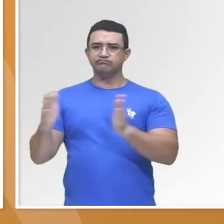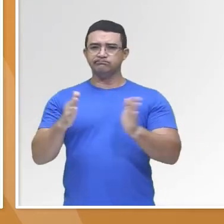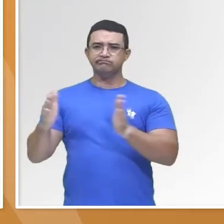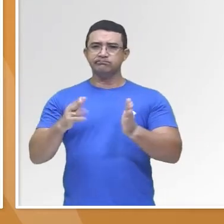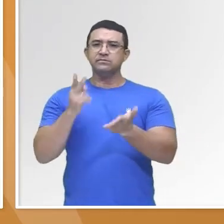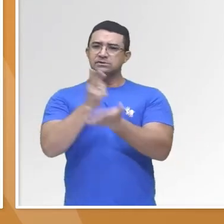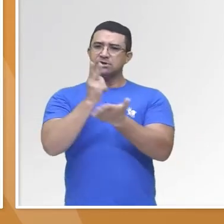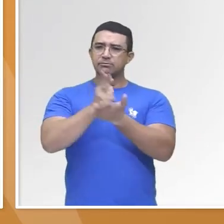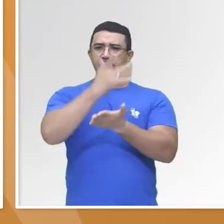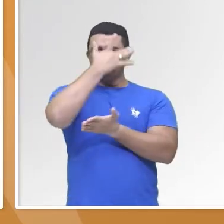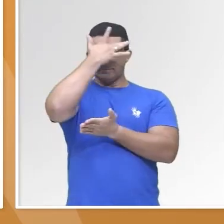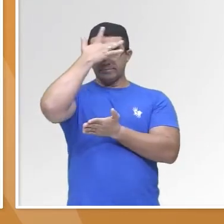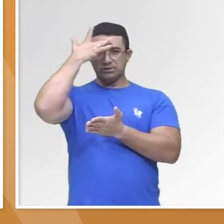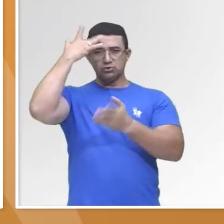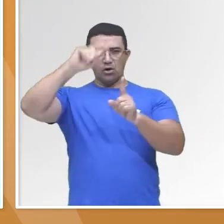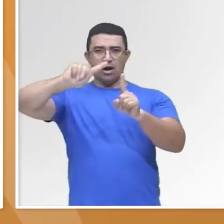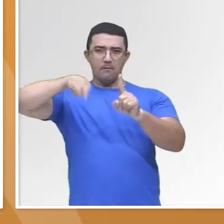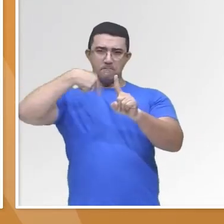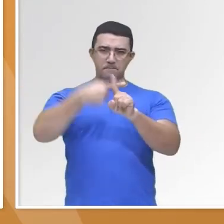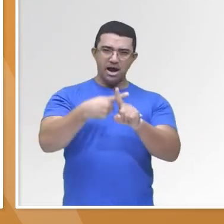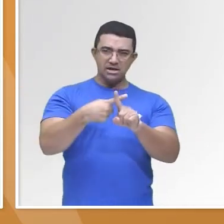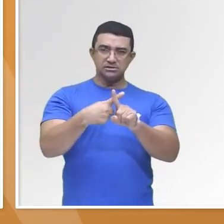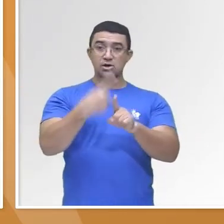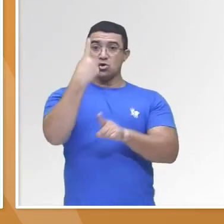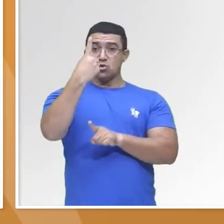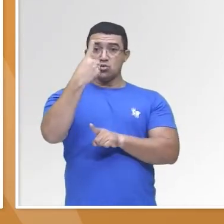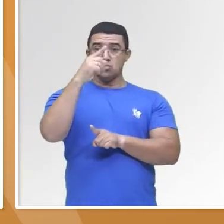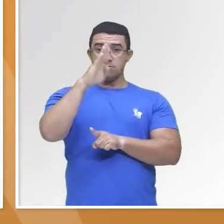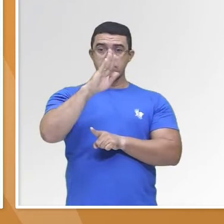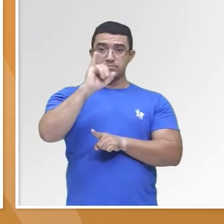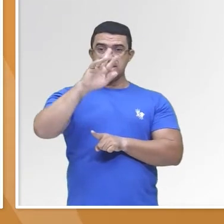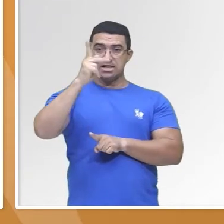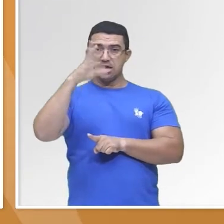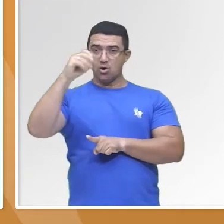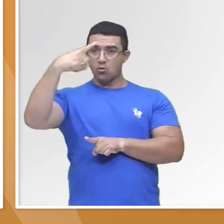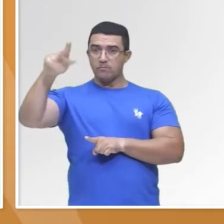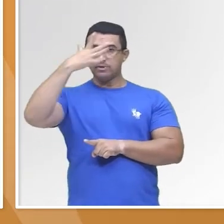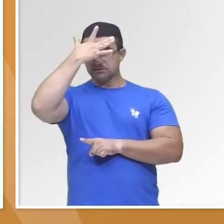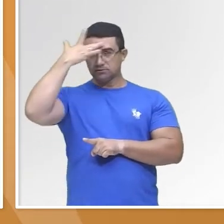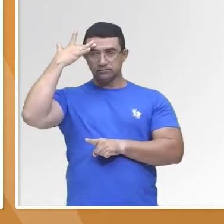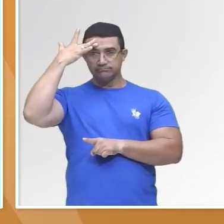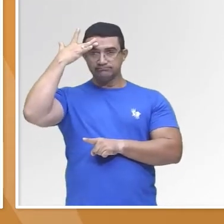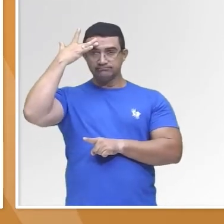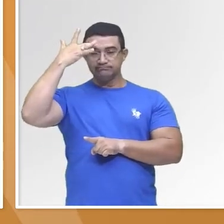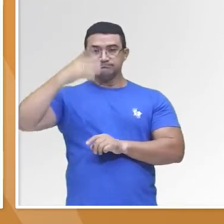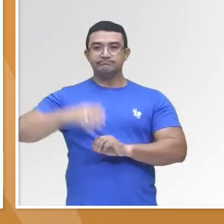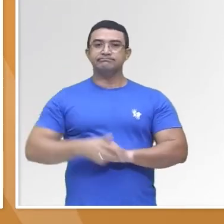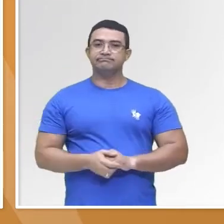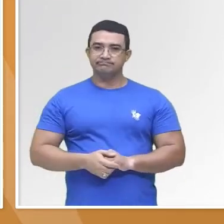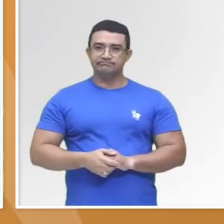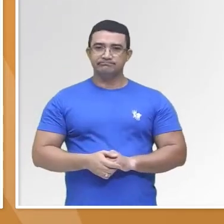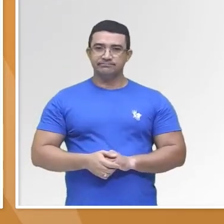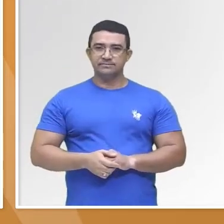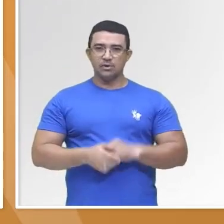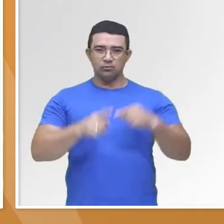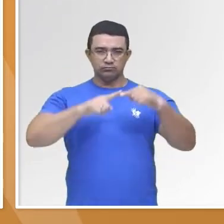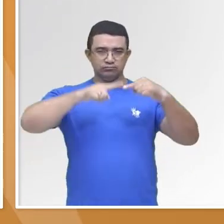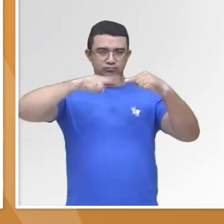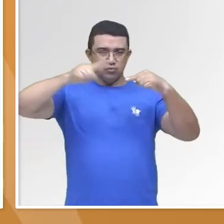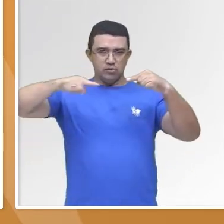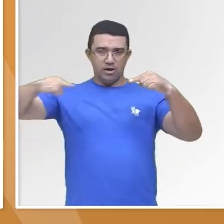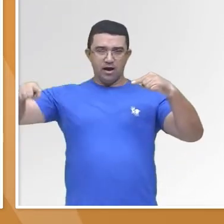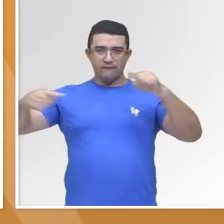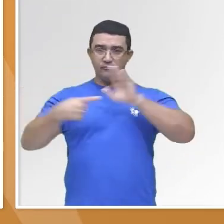mundial foi acrescida de mais 1 bilhão de pessoas. Então, gente, segundo o gráfico, né, que foi mostrado aí